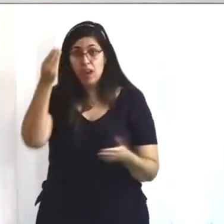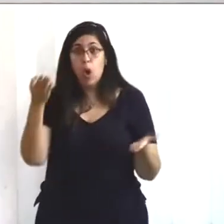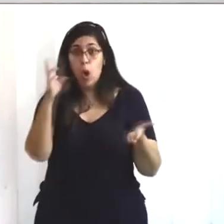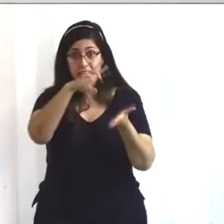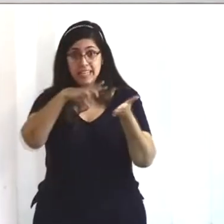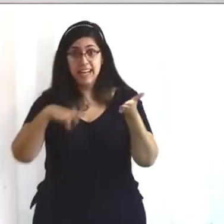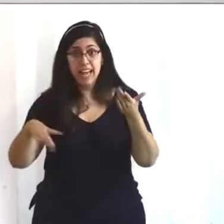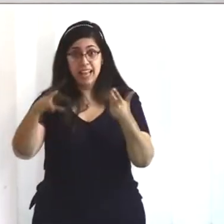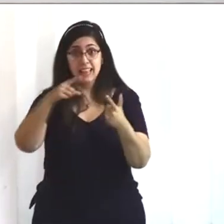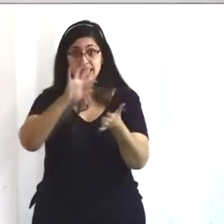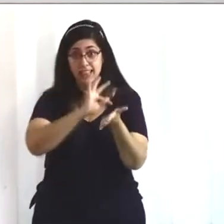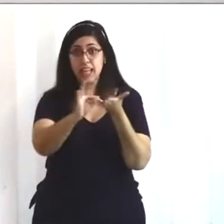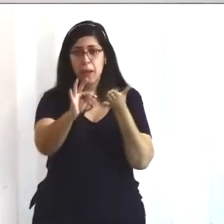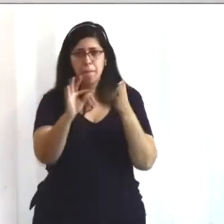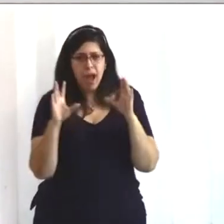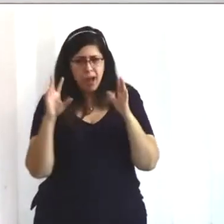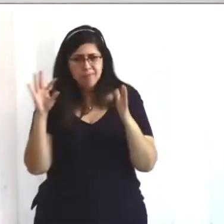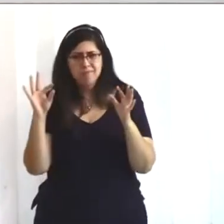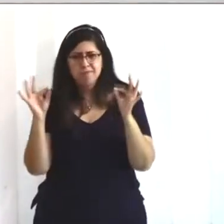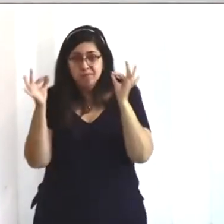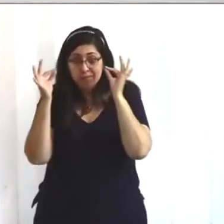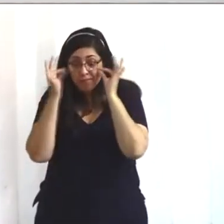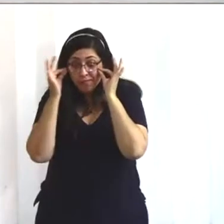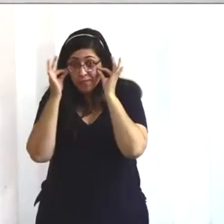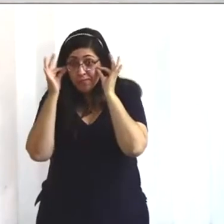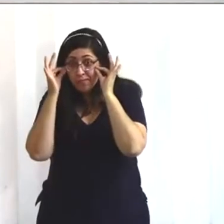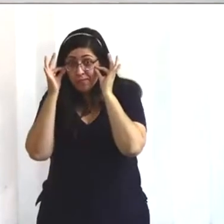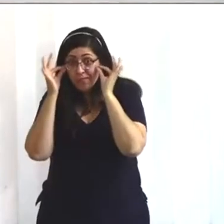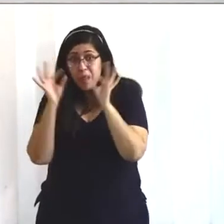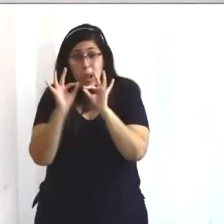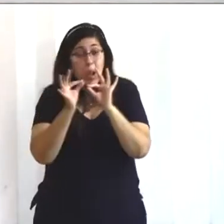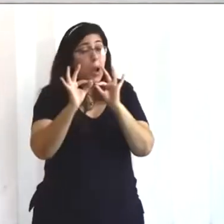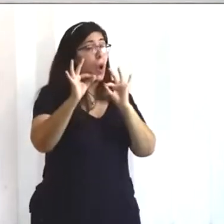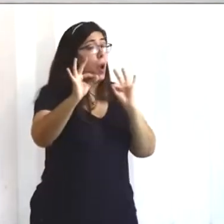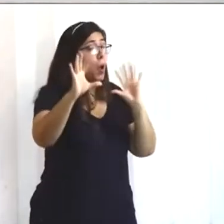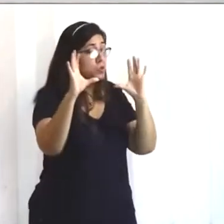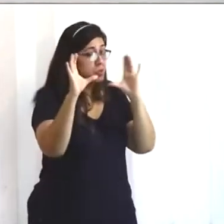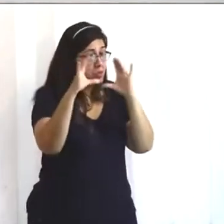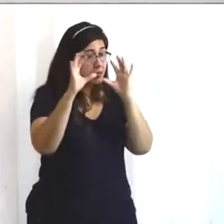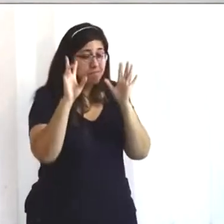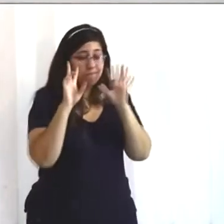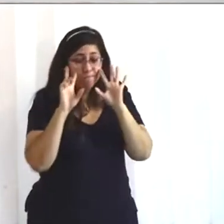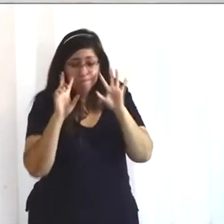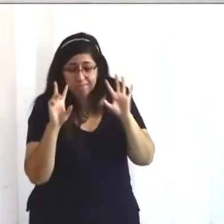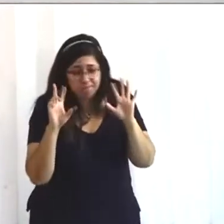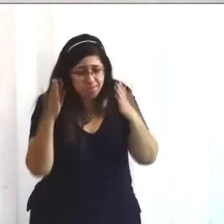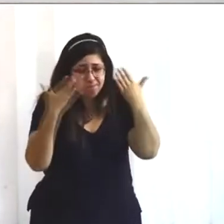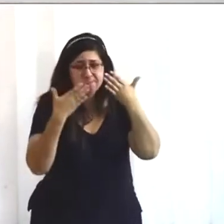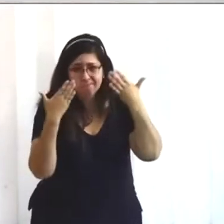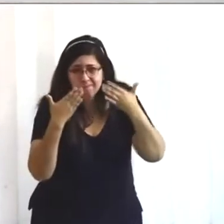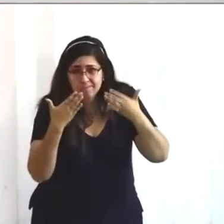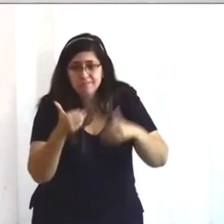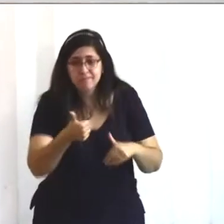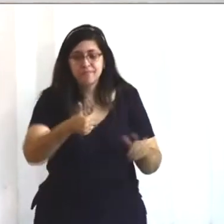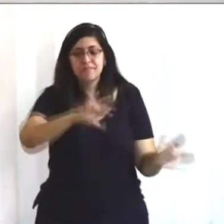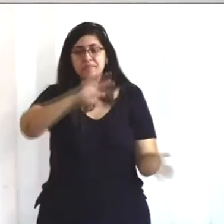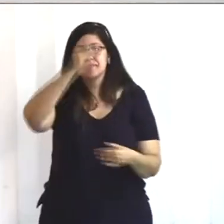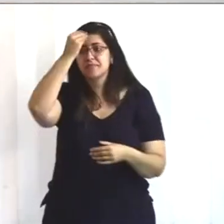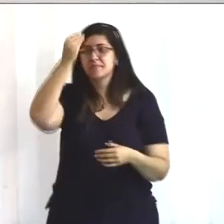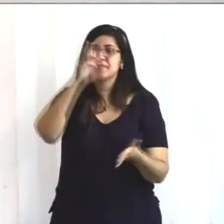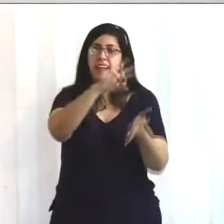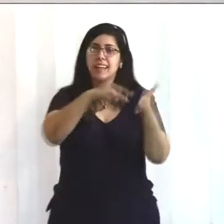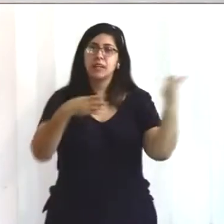desfoque. Do versículo 20 para frente, leiamos o que está na palavra de Deus. Marcos 3, versículo 20 até